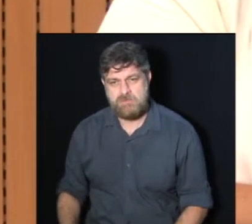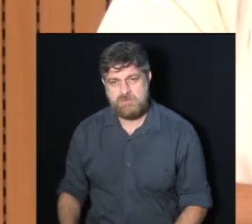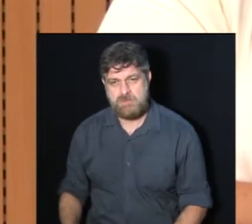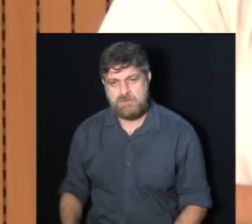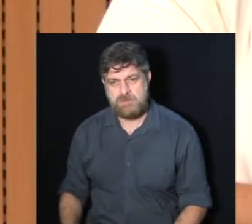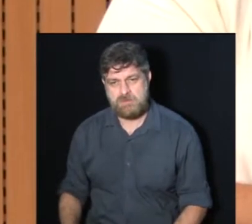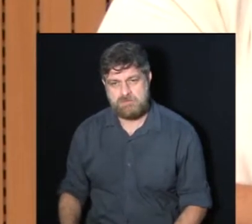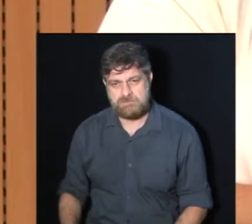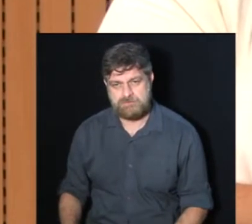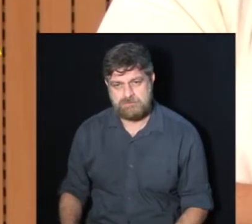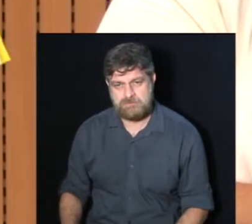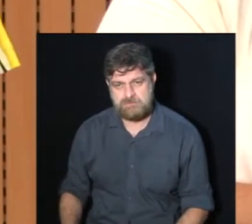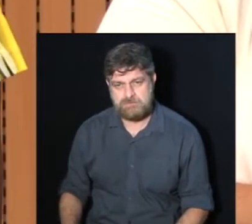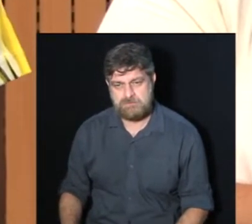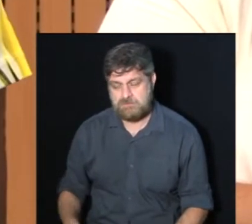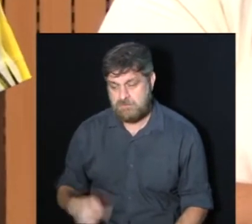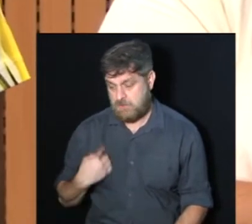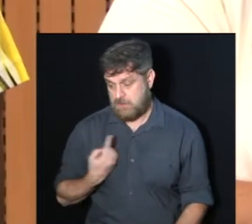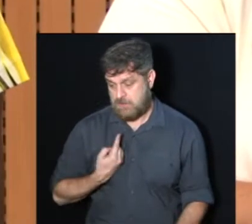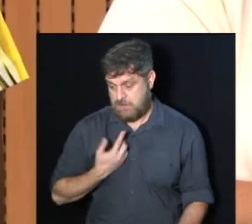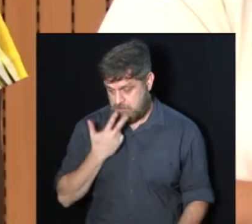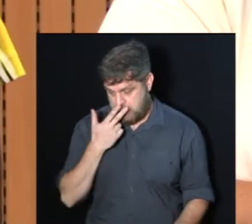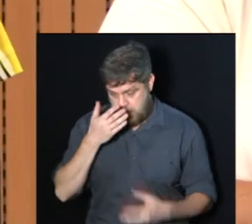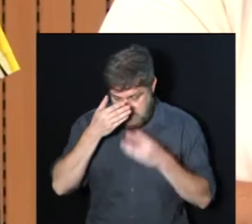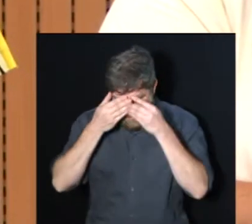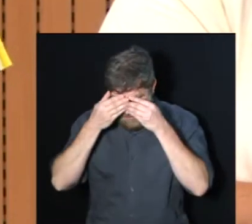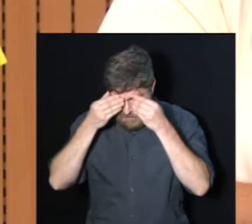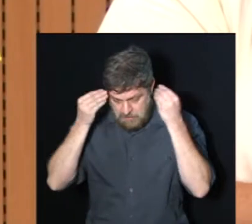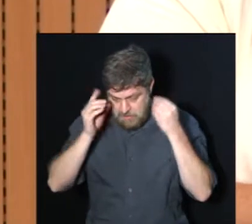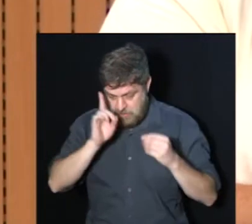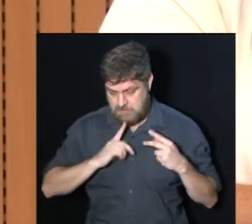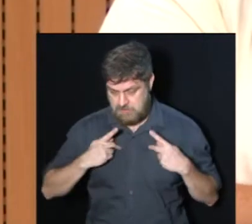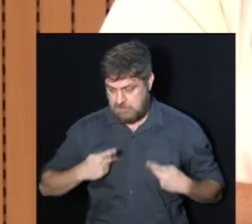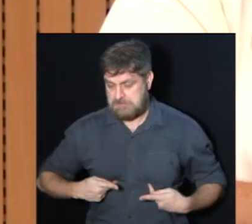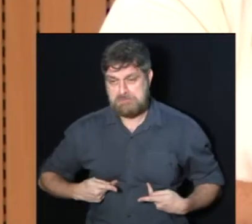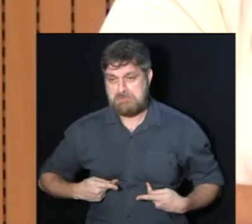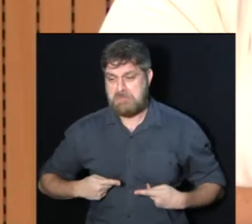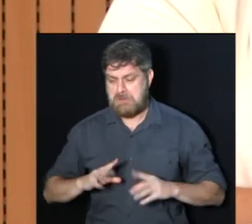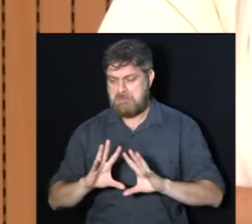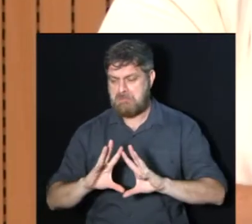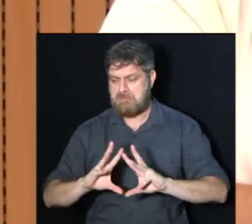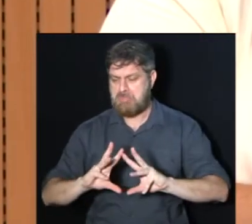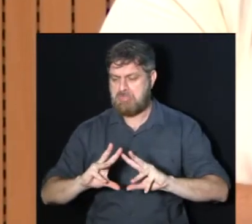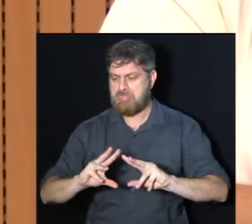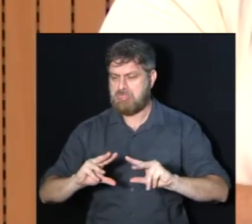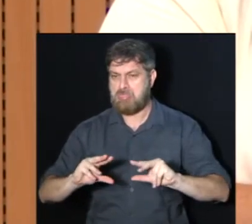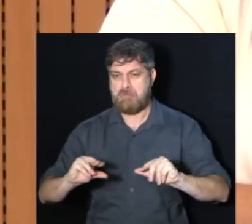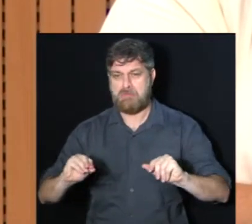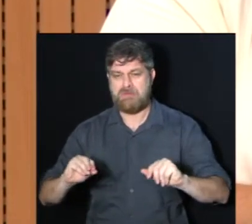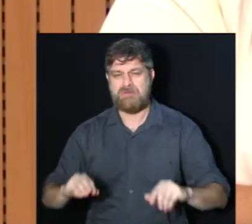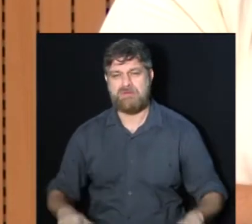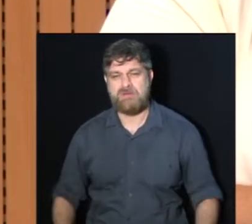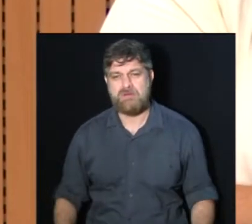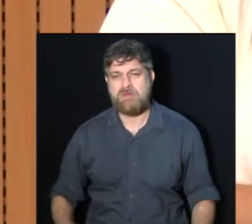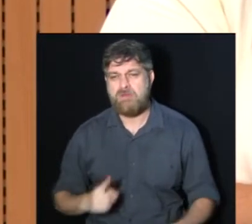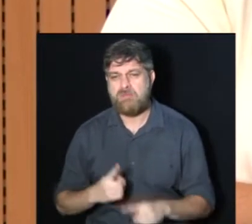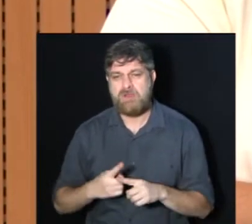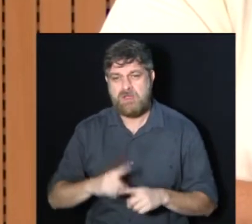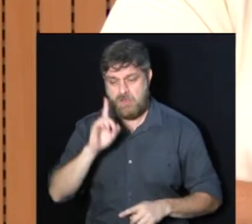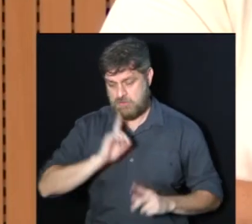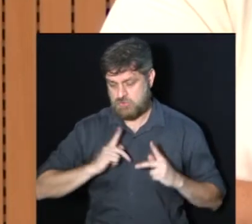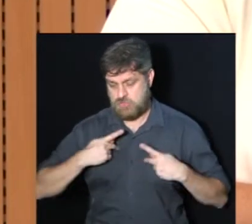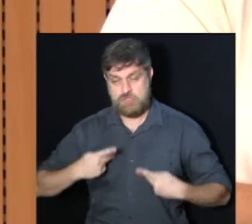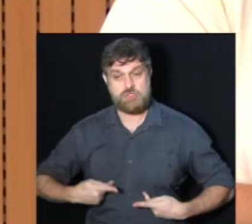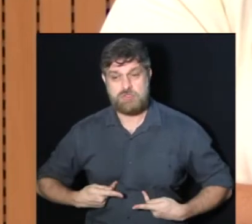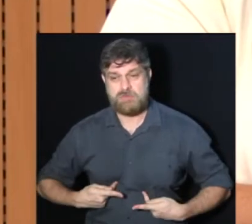chega a esquecer dos direitos humanos, né? Que os direitos humanos eles